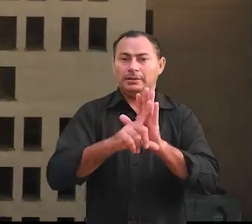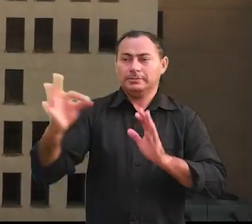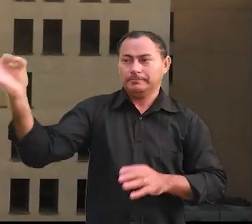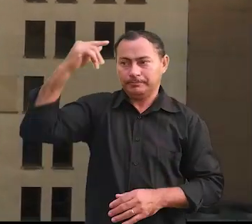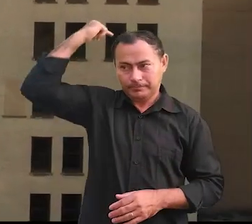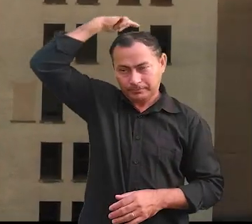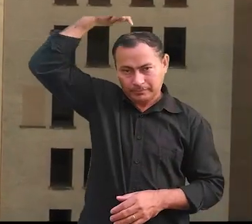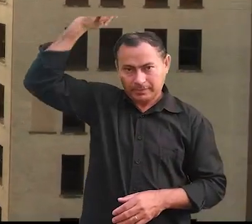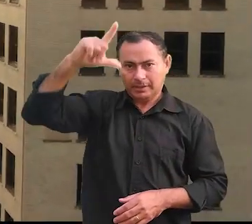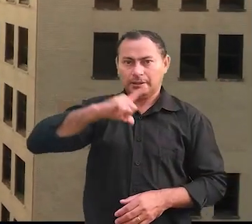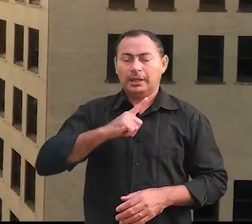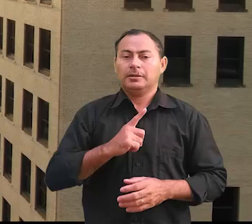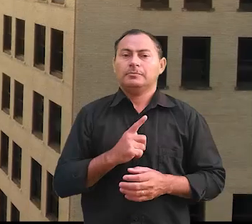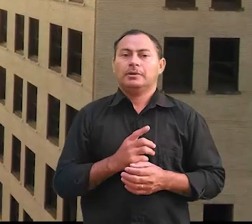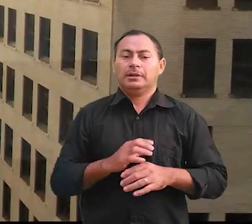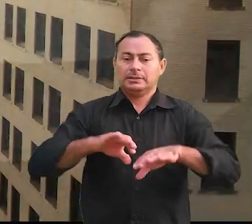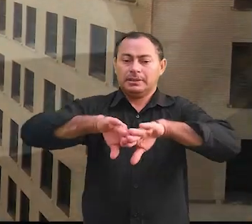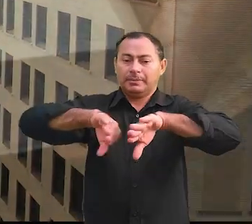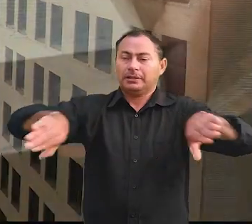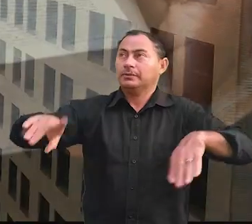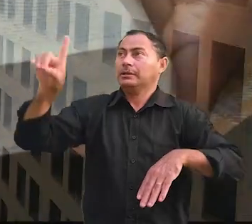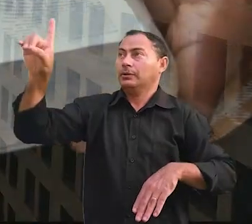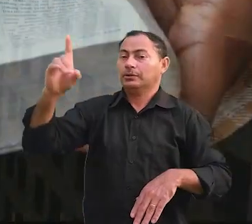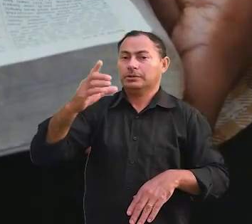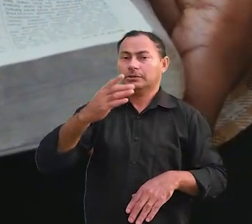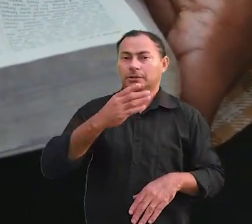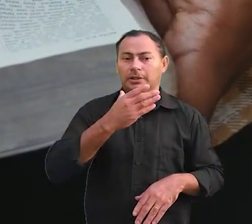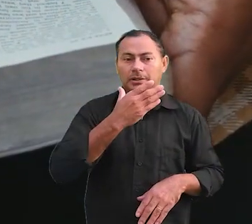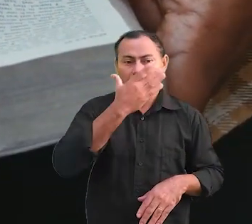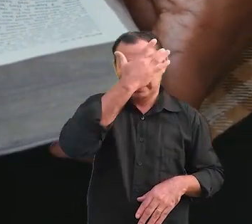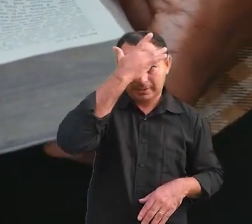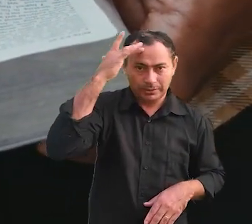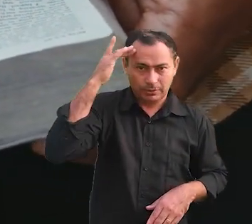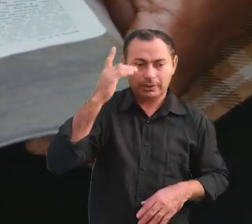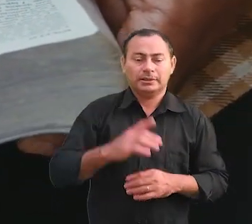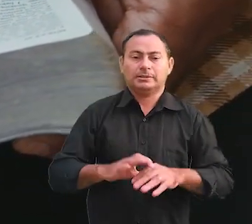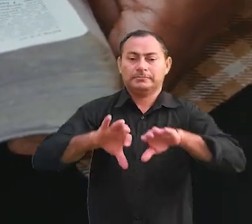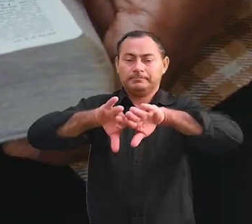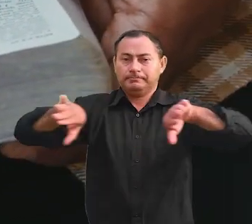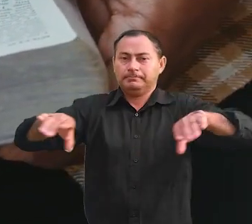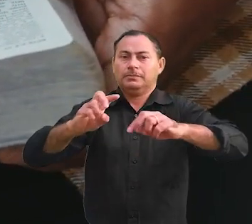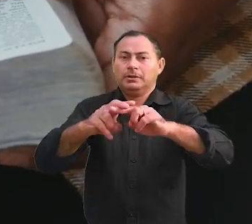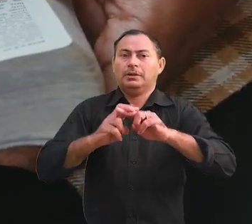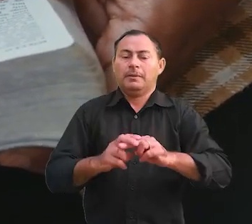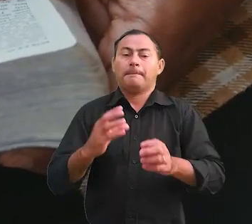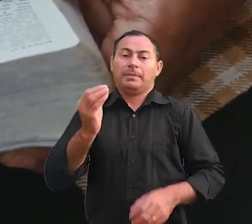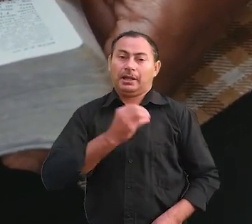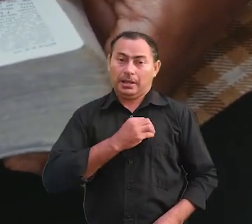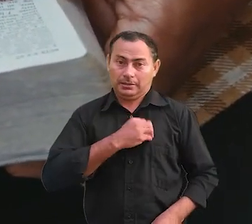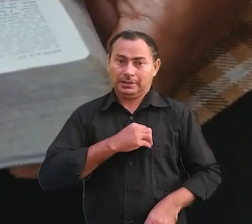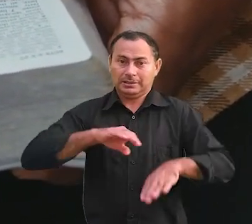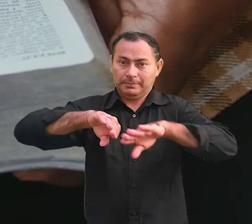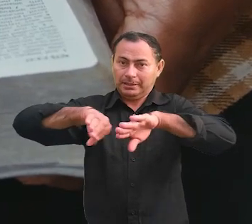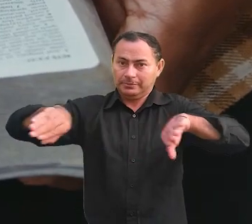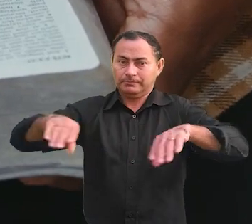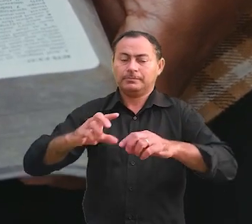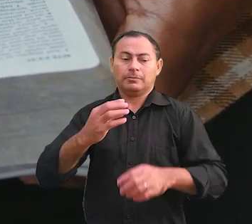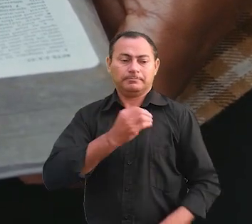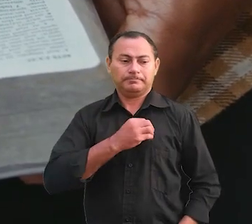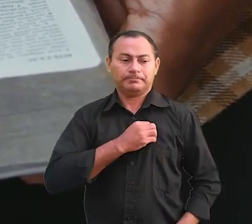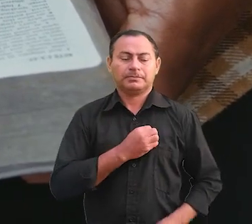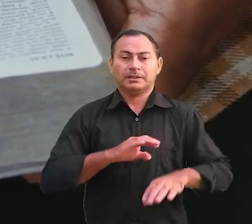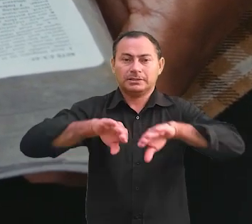vez espiritual é Existe uma separação entre Deus e ohomem e essa separação é causada pelo pecado